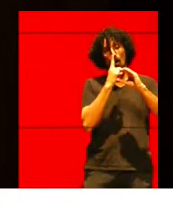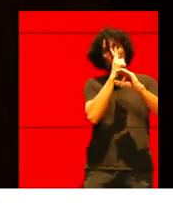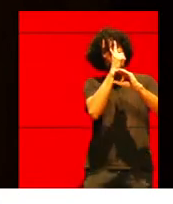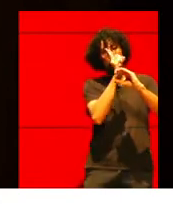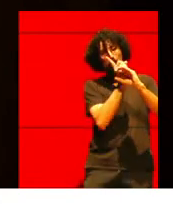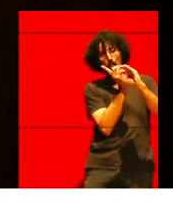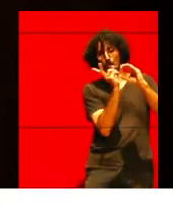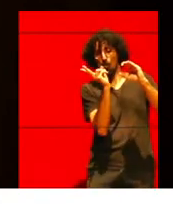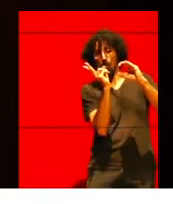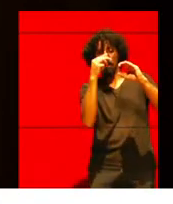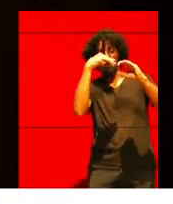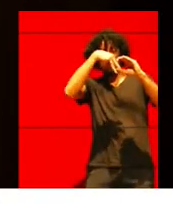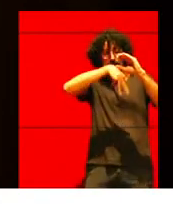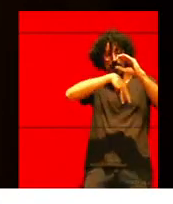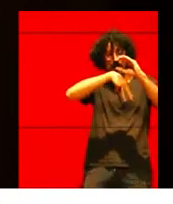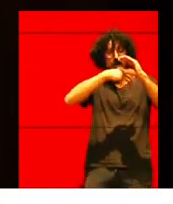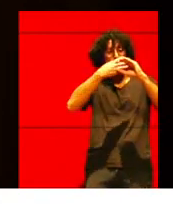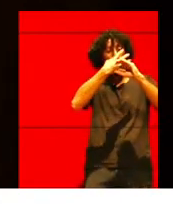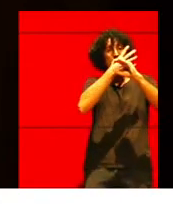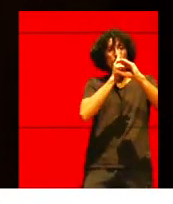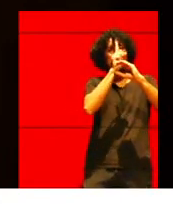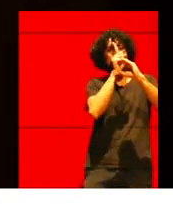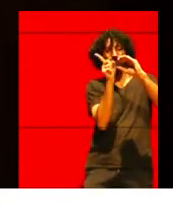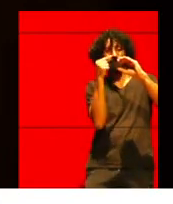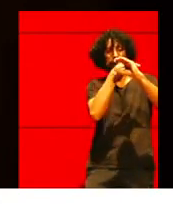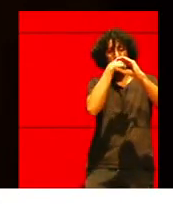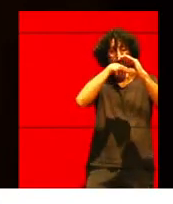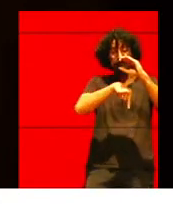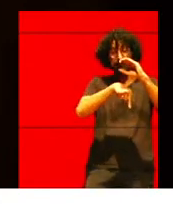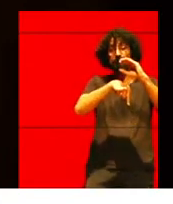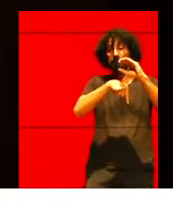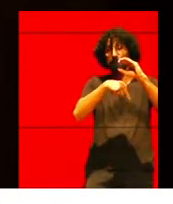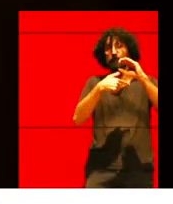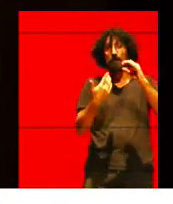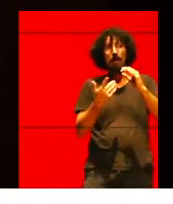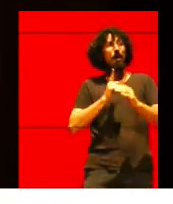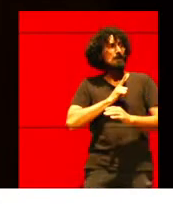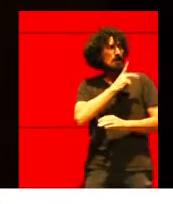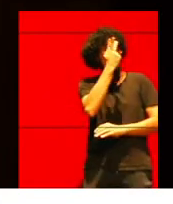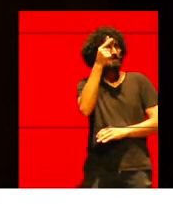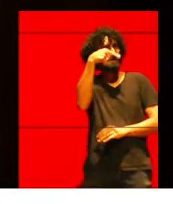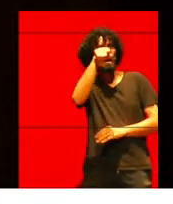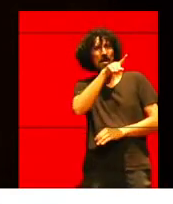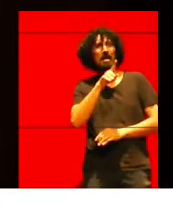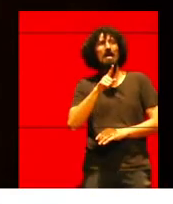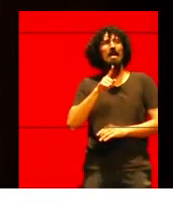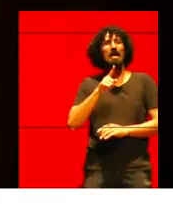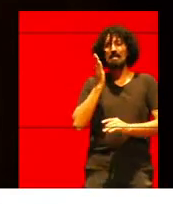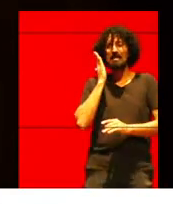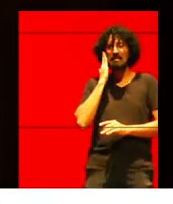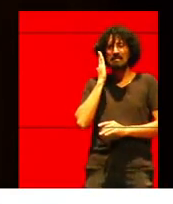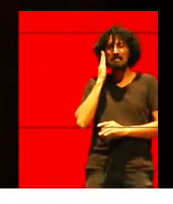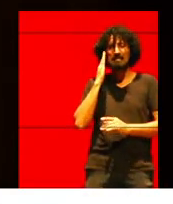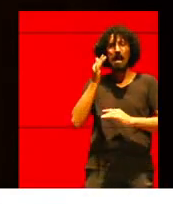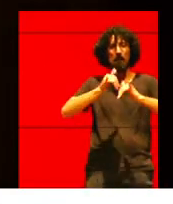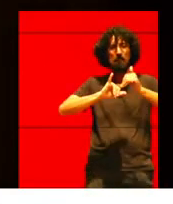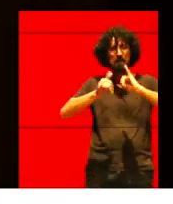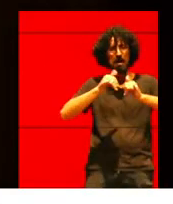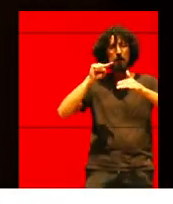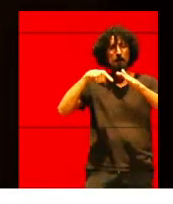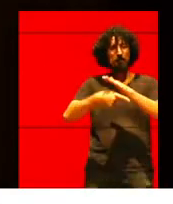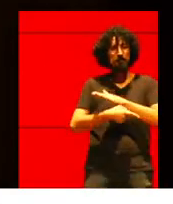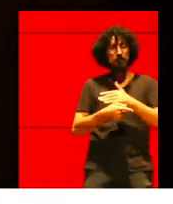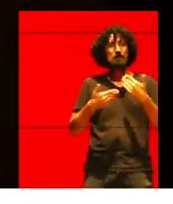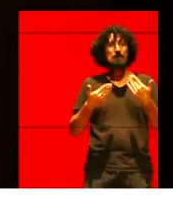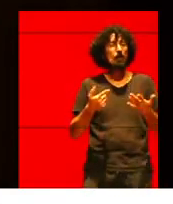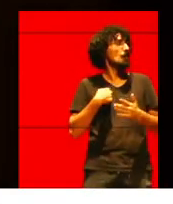É? Olha aí. Tem gente que dá aula de química aqui, já falaram. Então bora lá. Eu coloquei lá